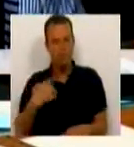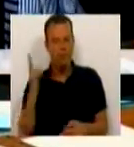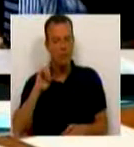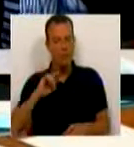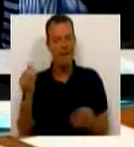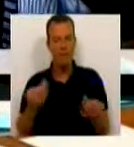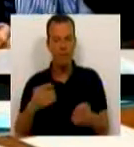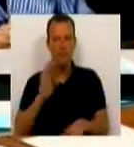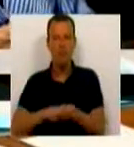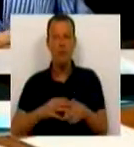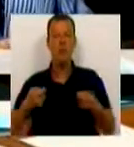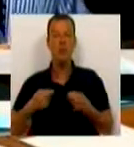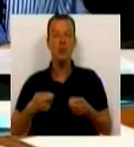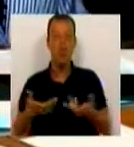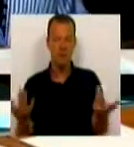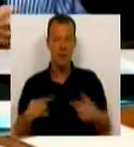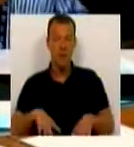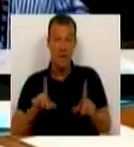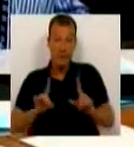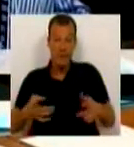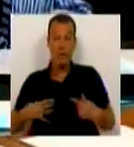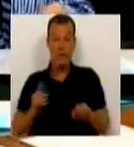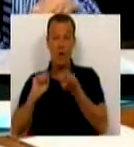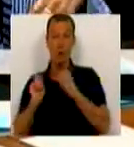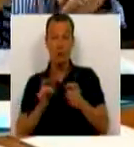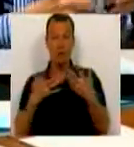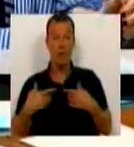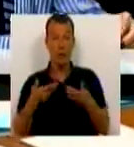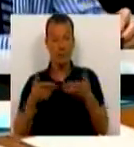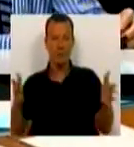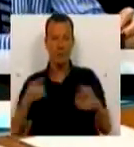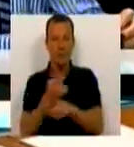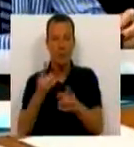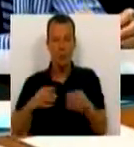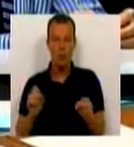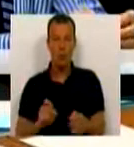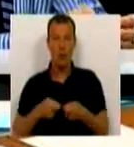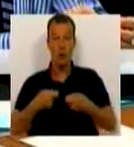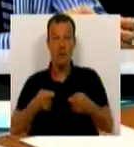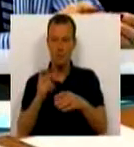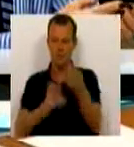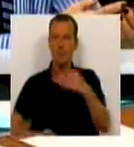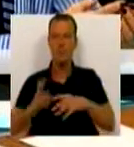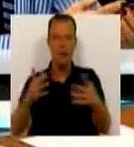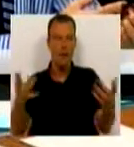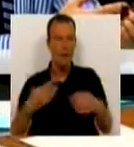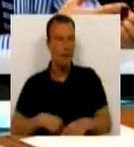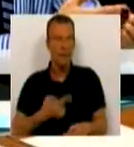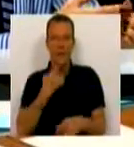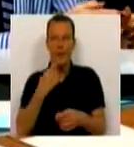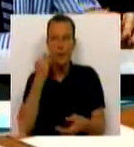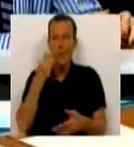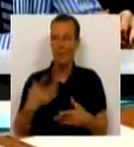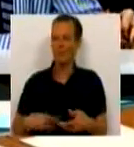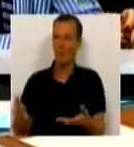da despesa, é preciso abrir a discussão, porque um eventual aumento de despesa implica percebermos onde é que se vai buscar o dinheiro, como em tudo na